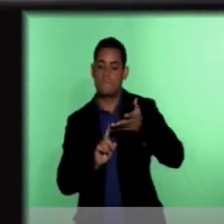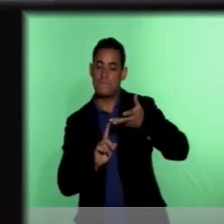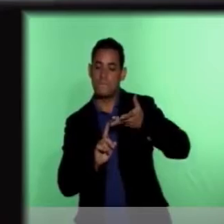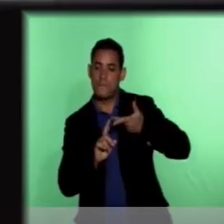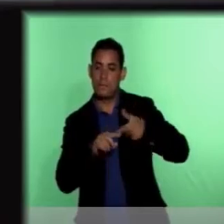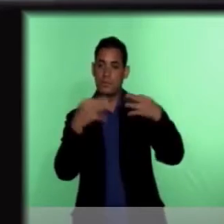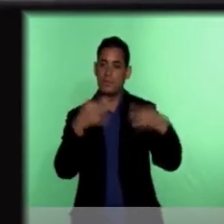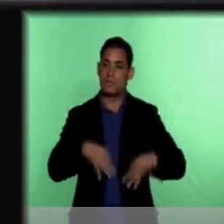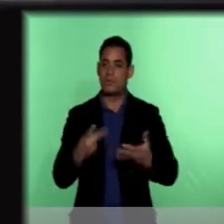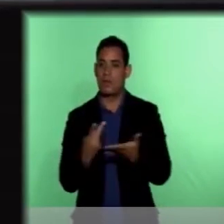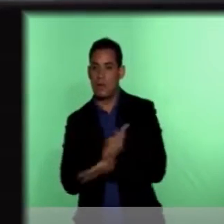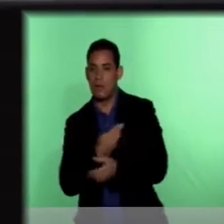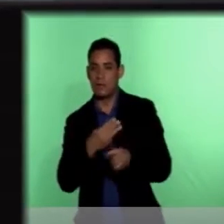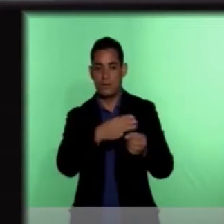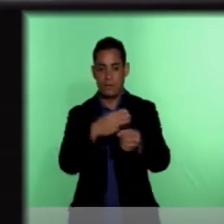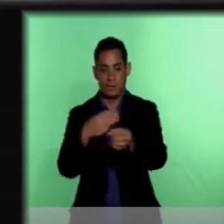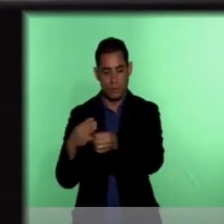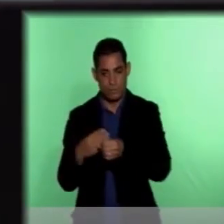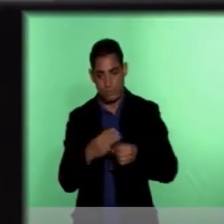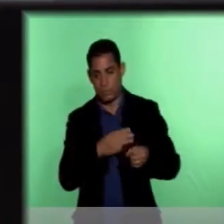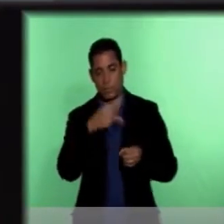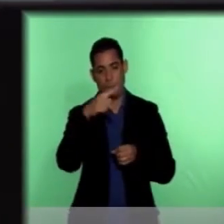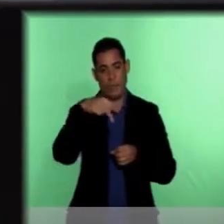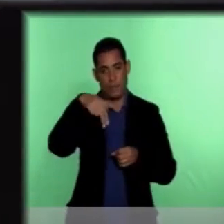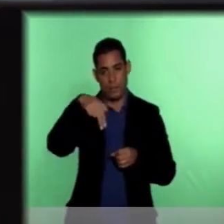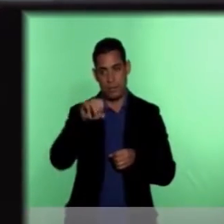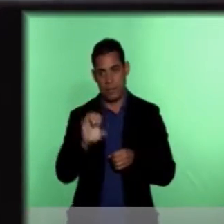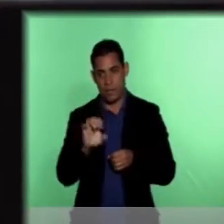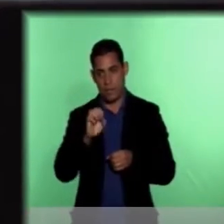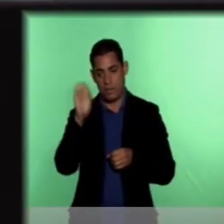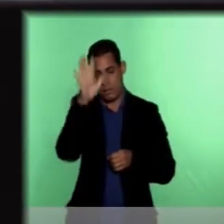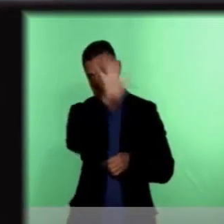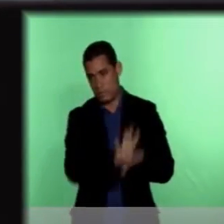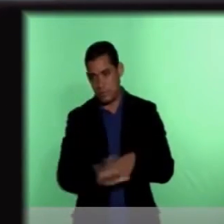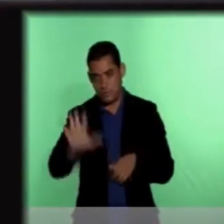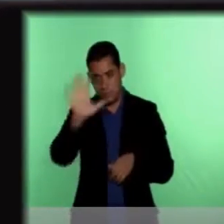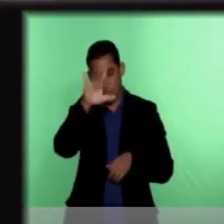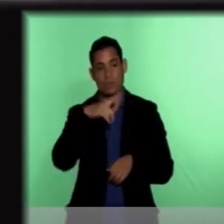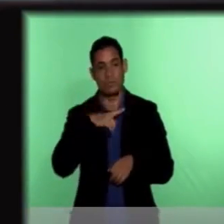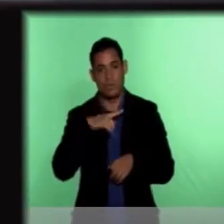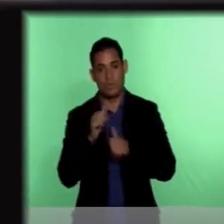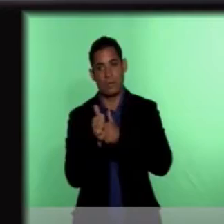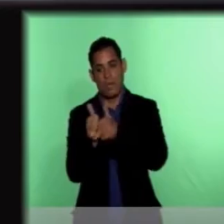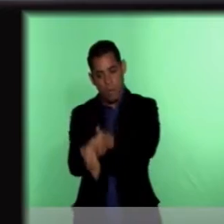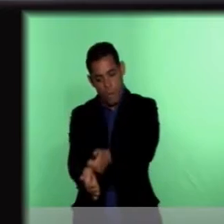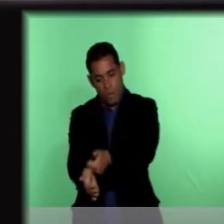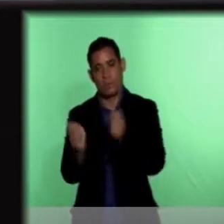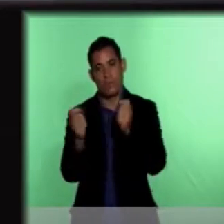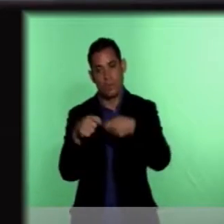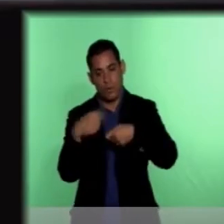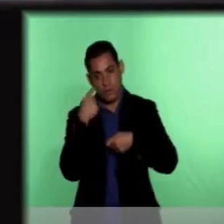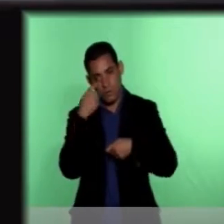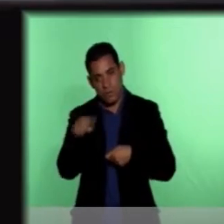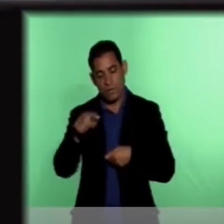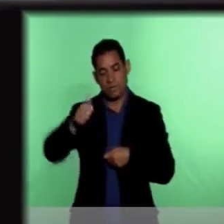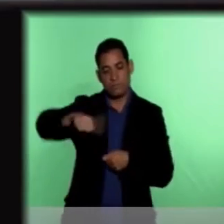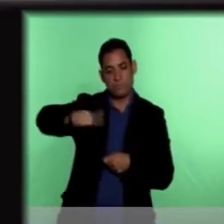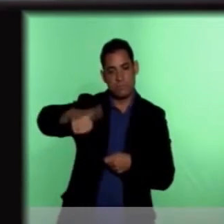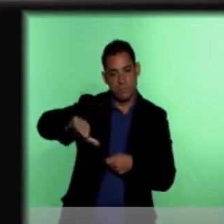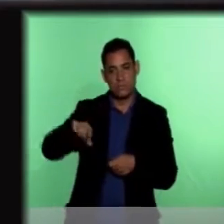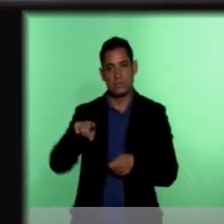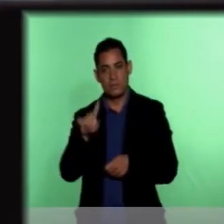gestores municipais. Então, além do plano nacional, vocês vão também ter um mecanismo de acompanhamento da gestão